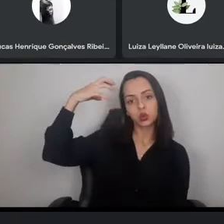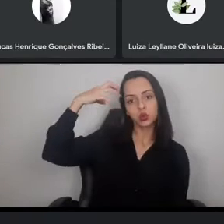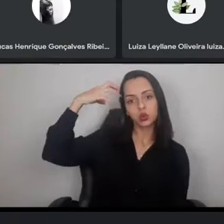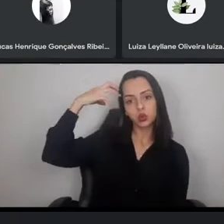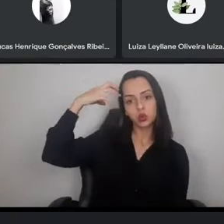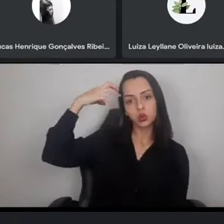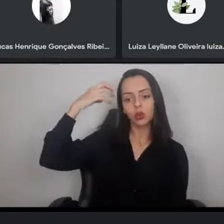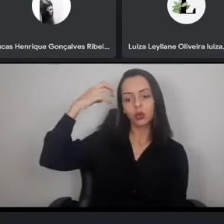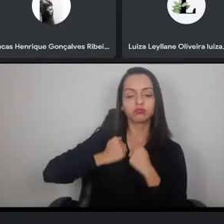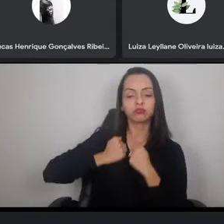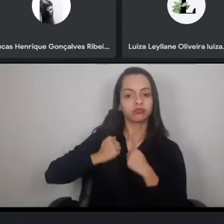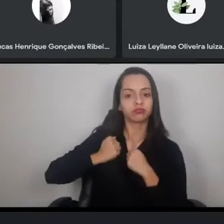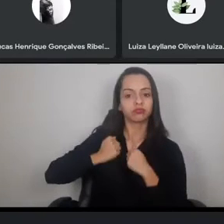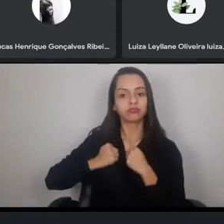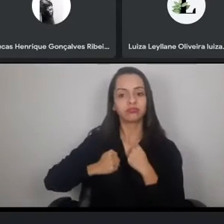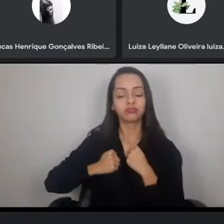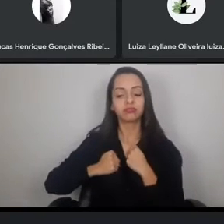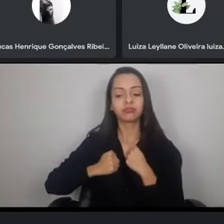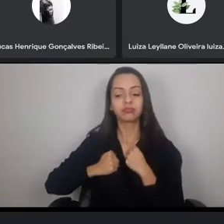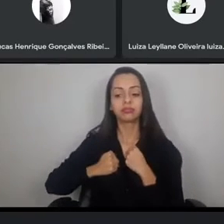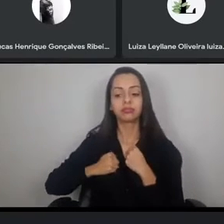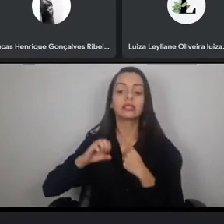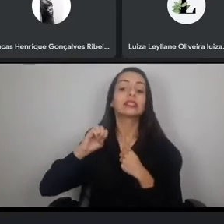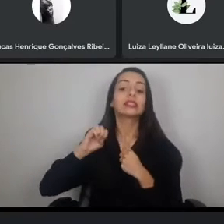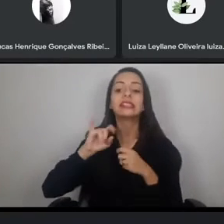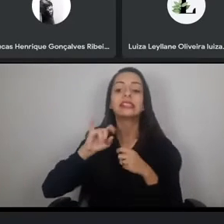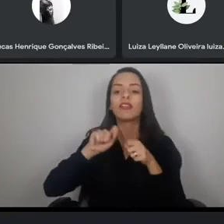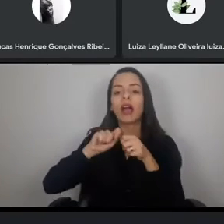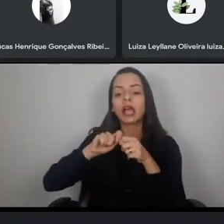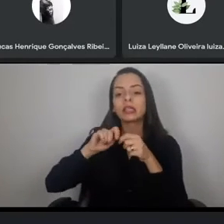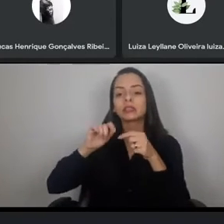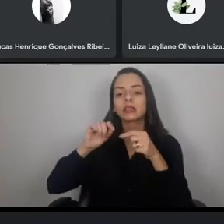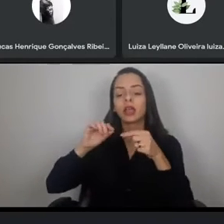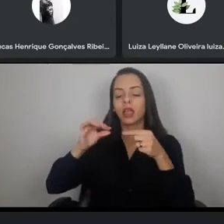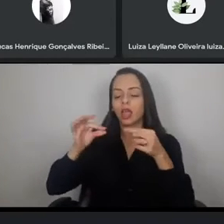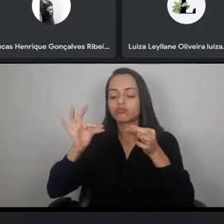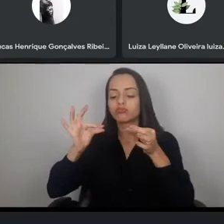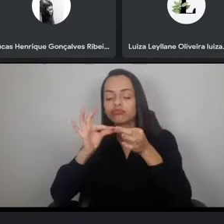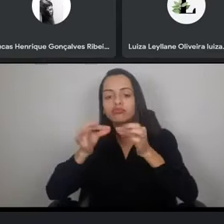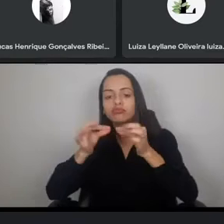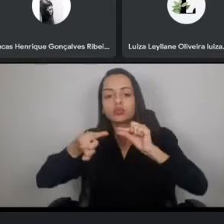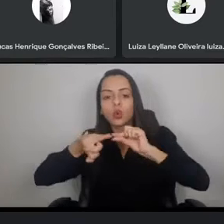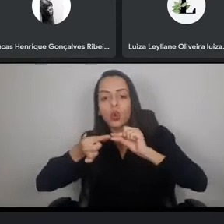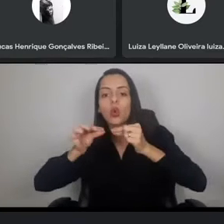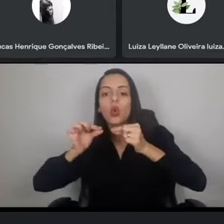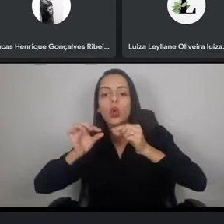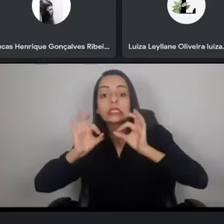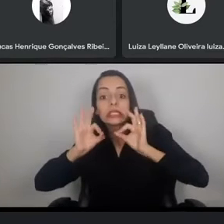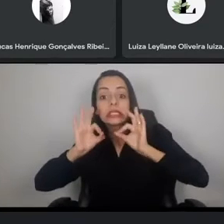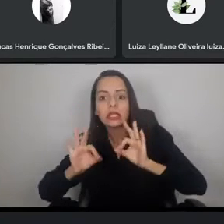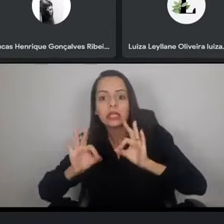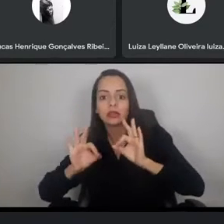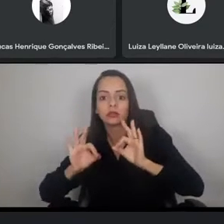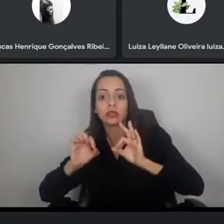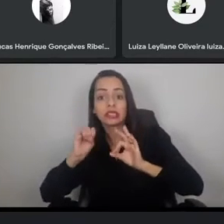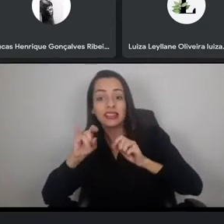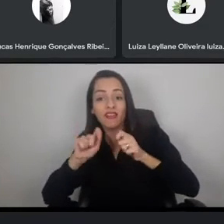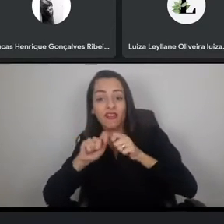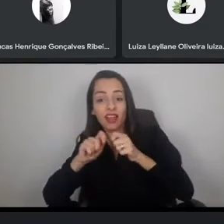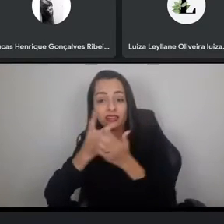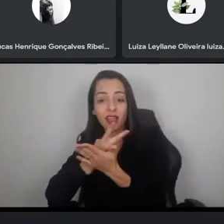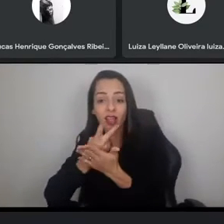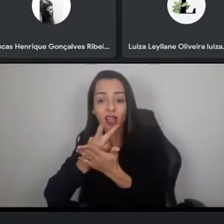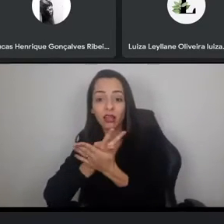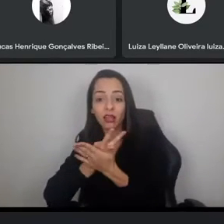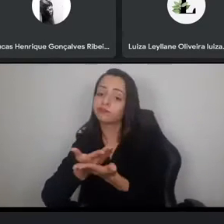não utilizamos o conector apropriado para a ligação do chuveiro. Observamos na figura 2